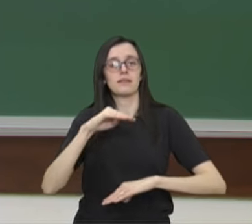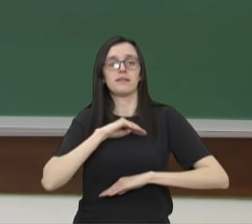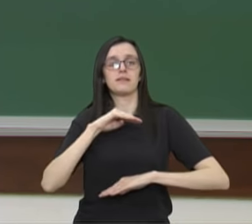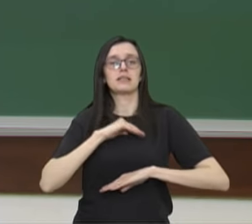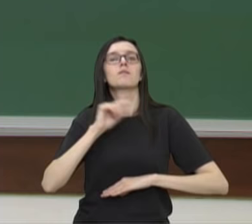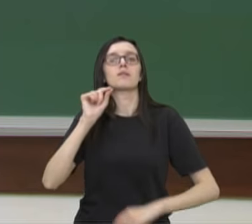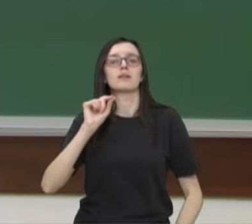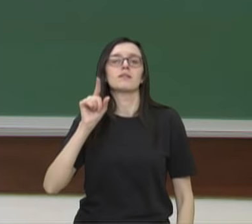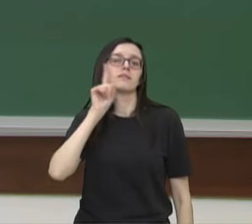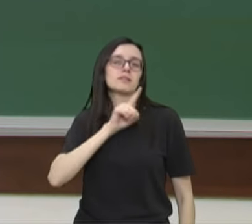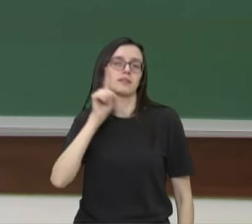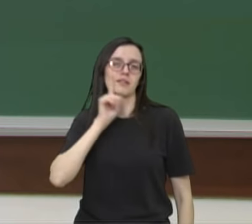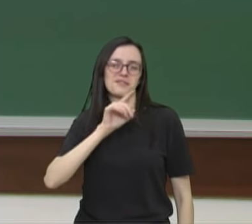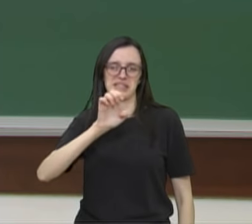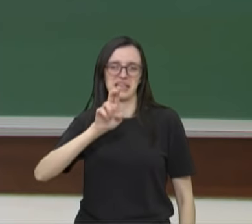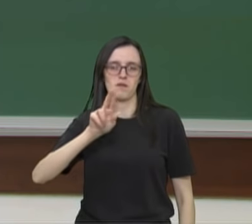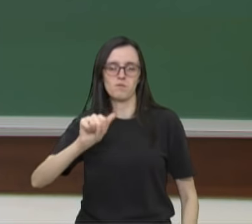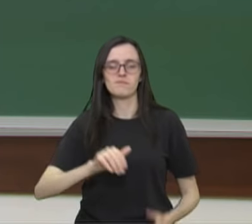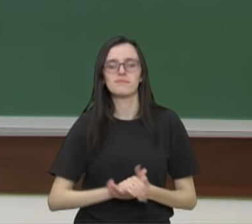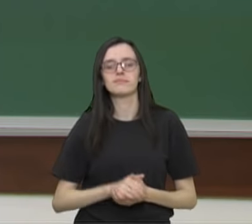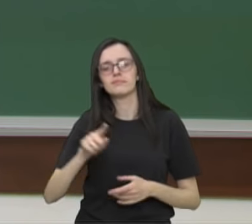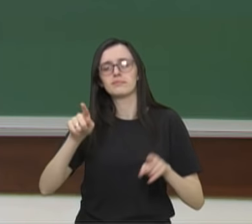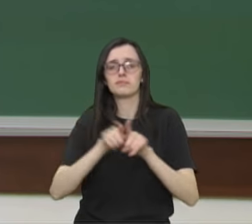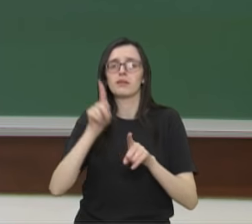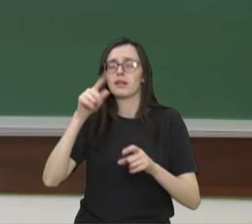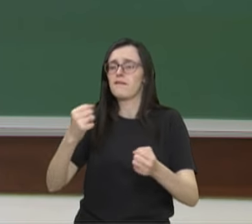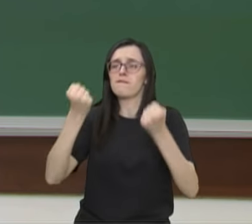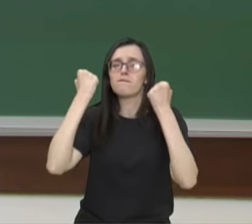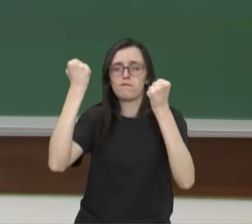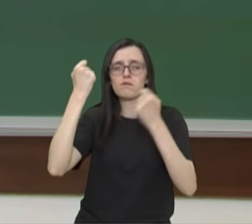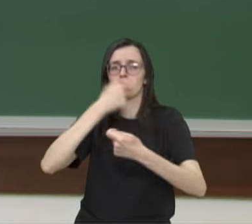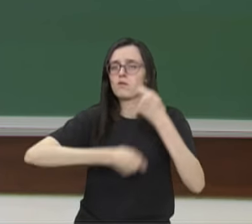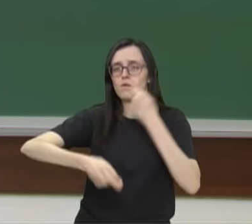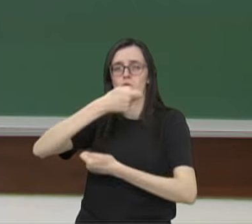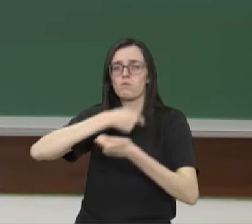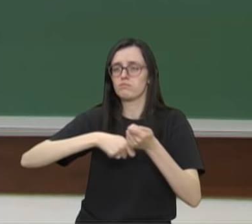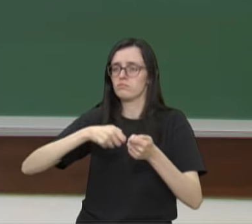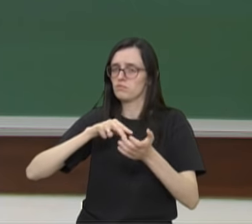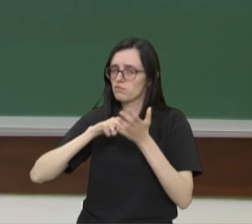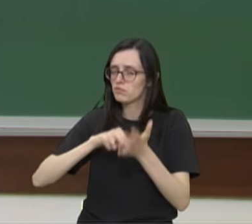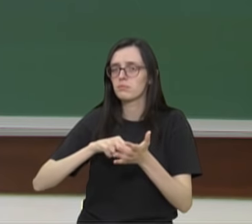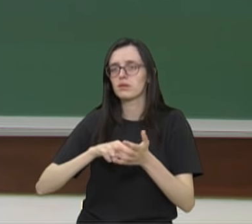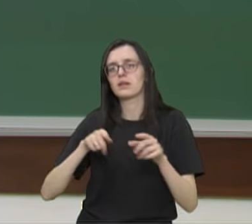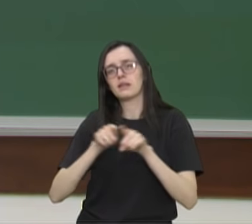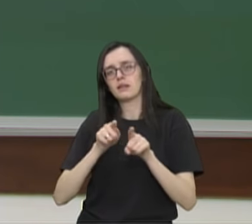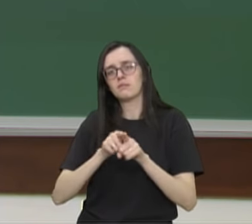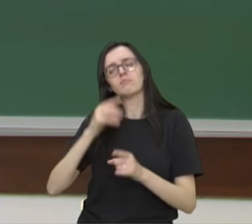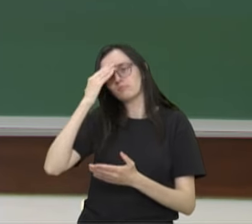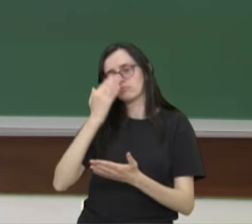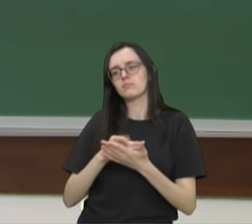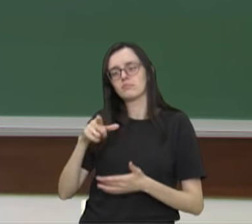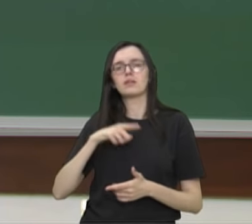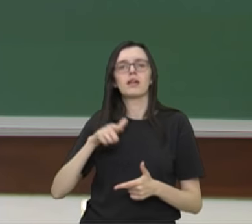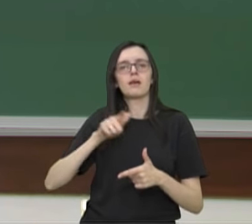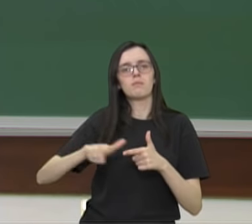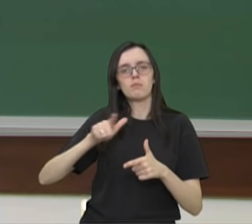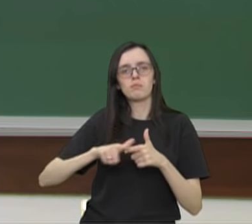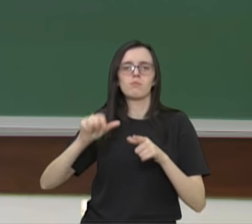caso dos estados unidos da américa ainda considerado uma grande potência maior economia embora se lá também apresentam problemas